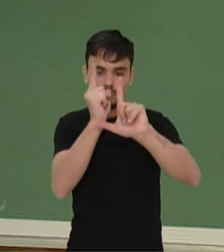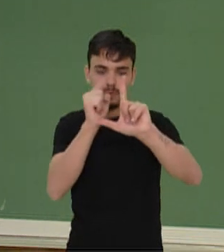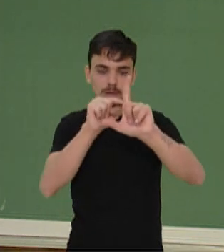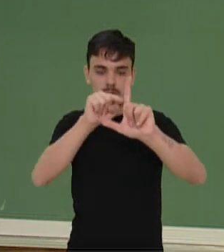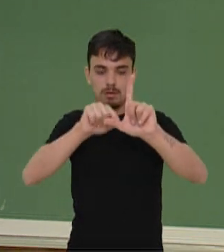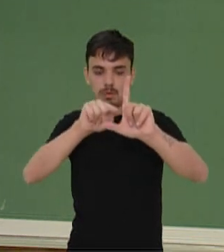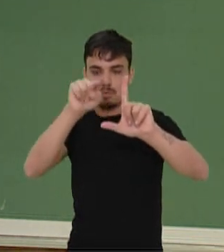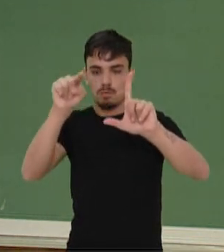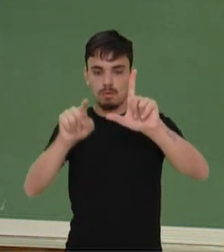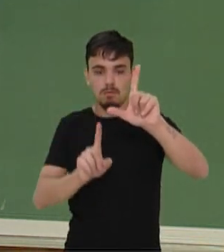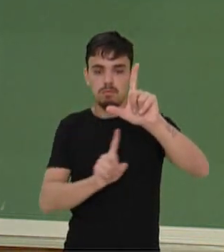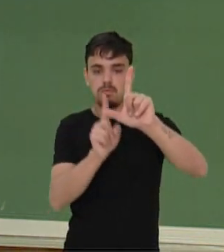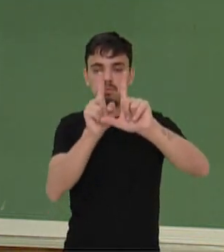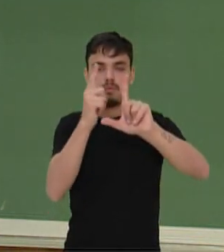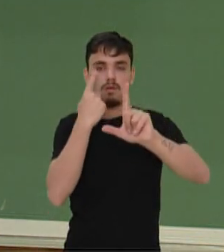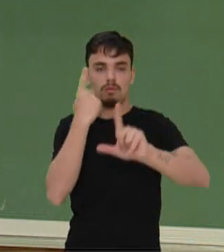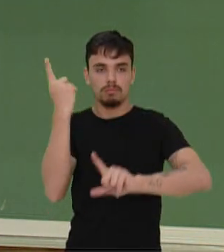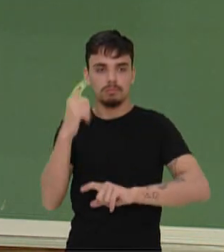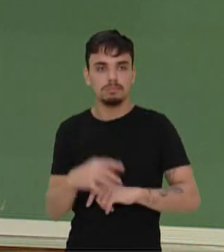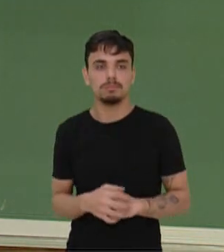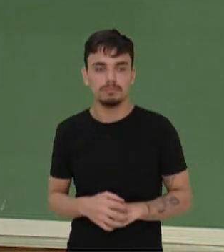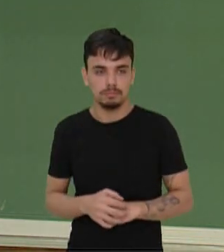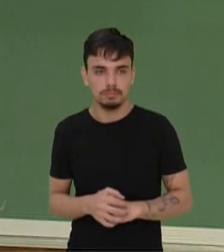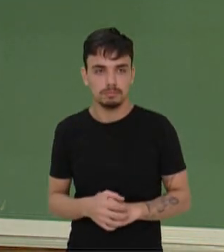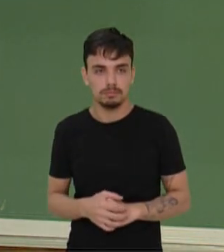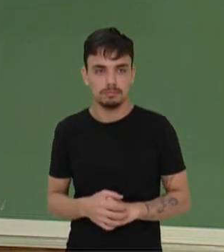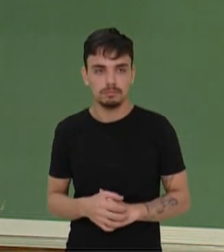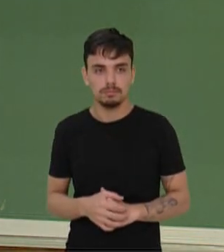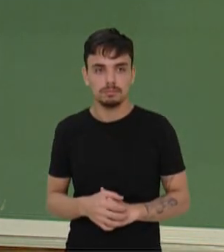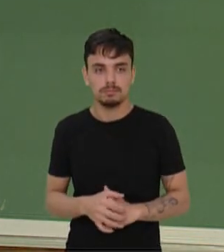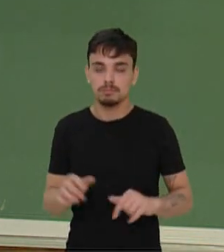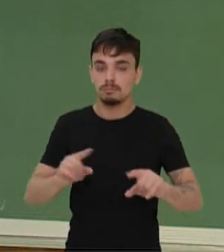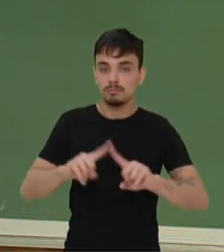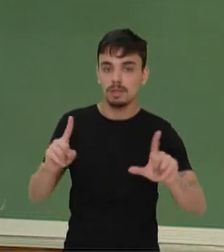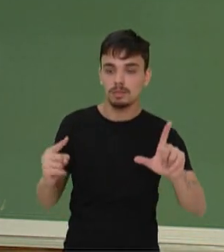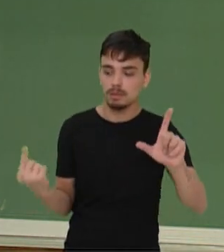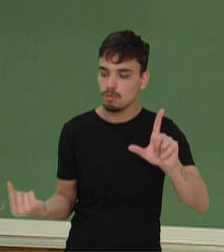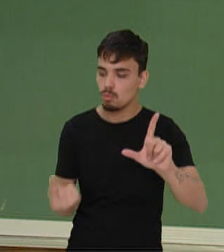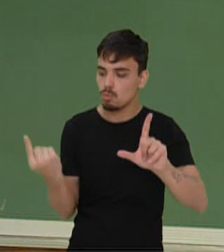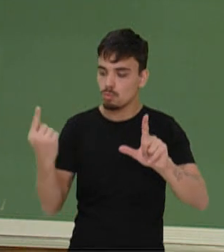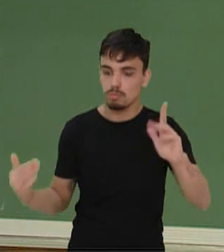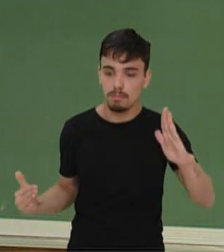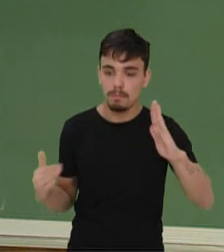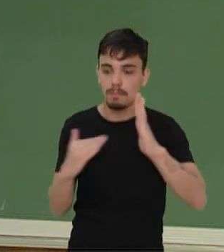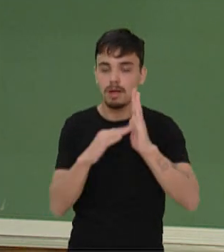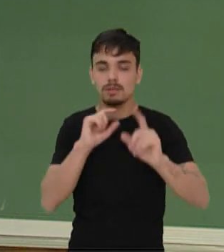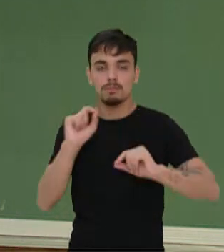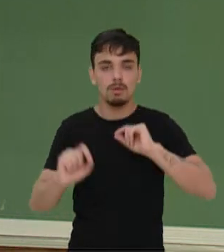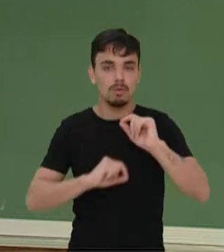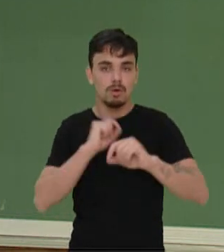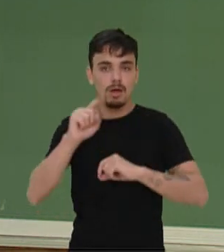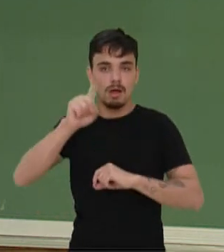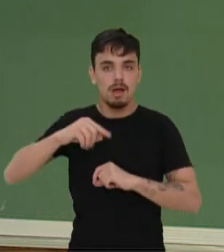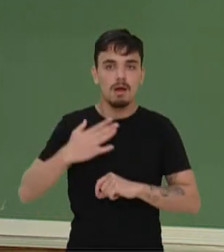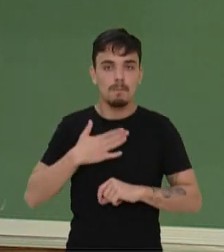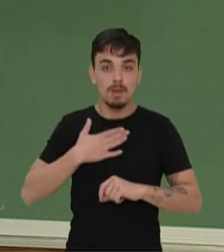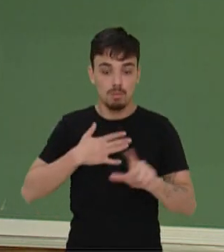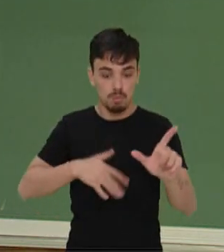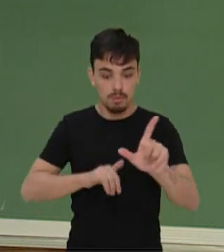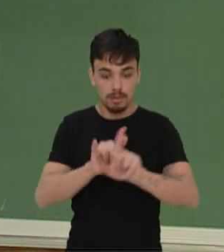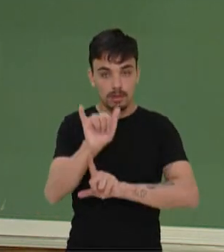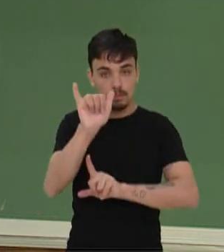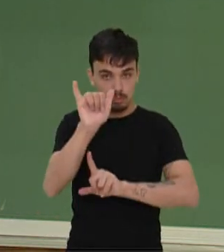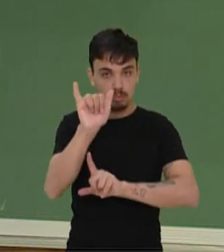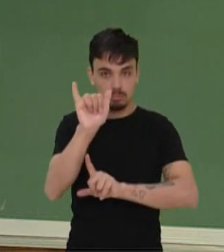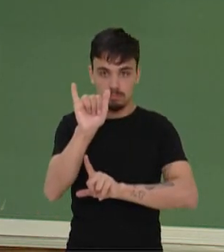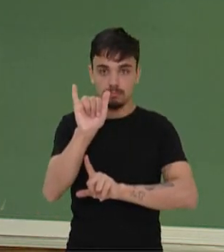daqui, Aqui está a altura máxima, em cima do vértice. Mas a altura máxima seria o meu y, Olha